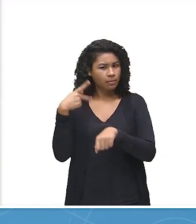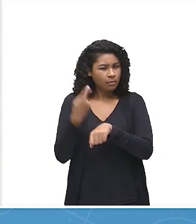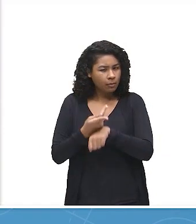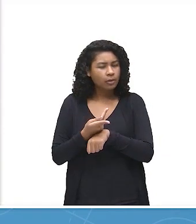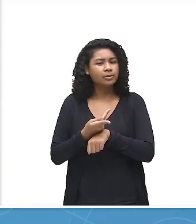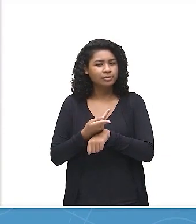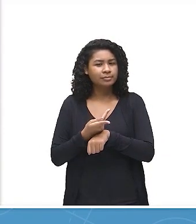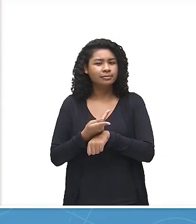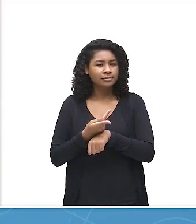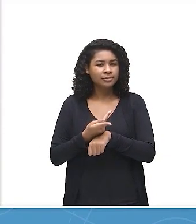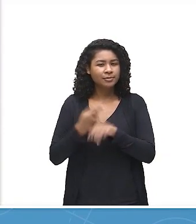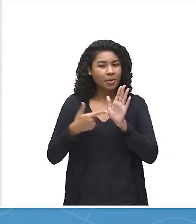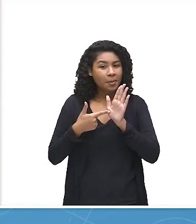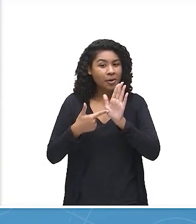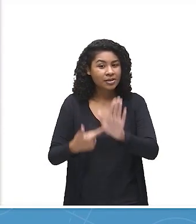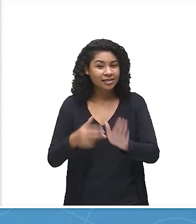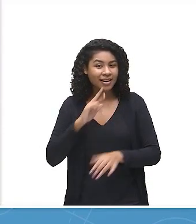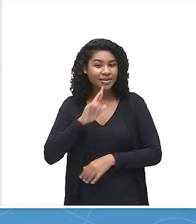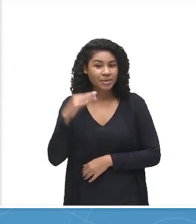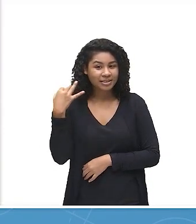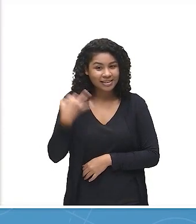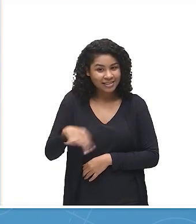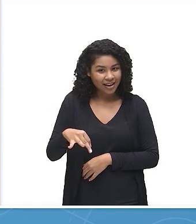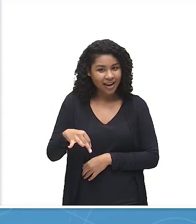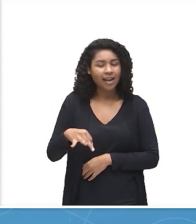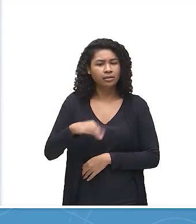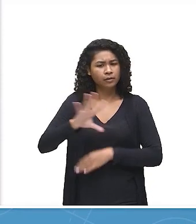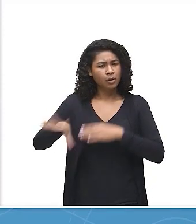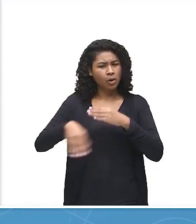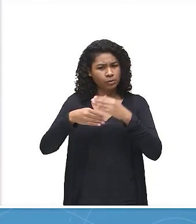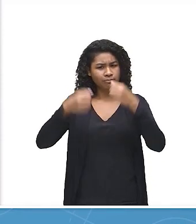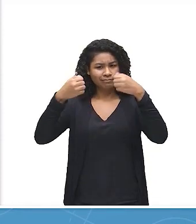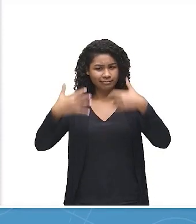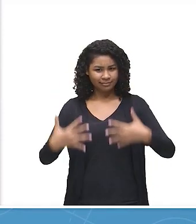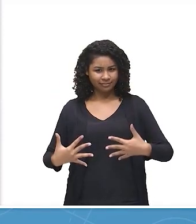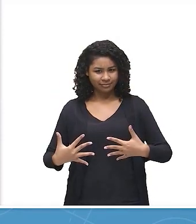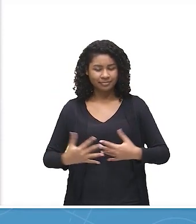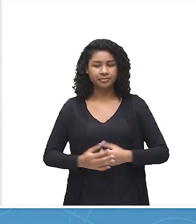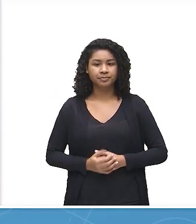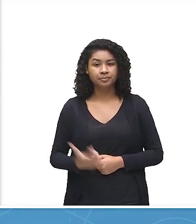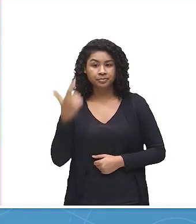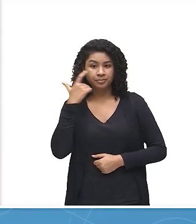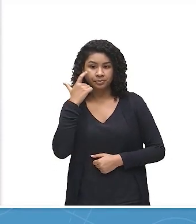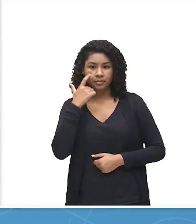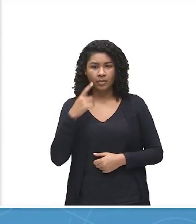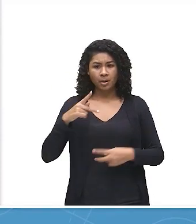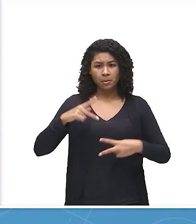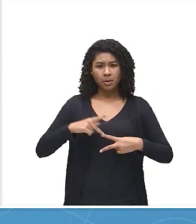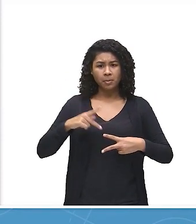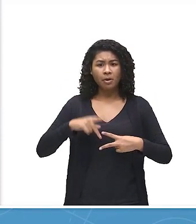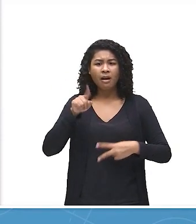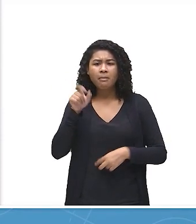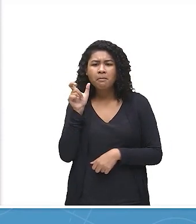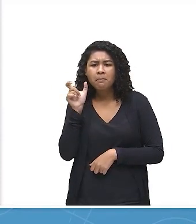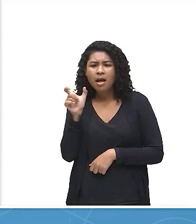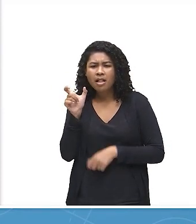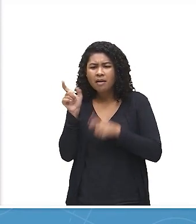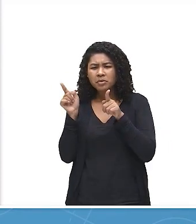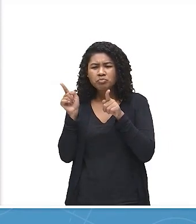e identificar a preposition of place correta. Então, eu vou acompanhar